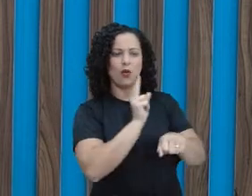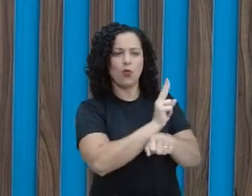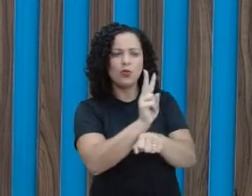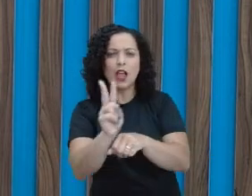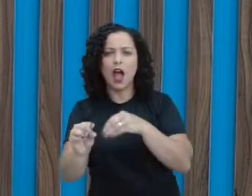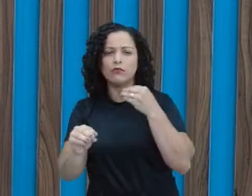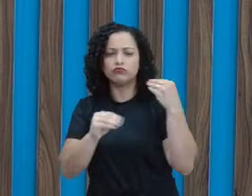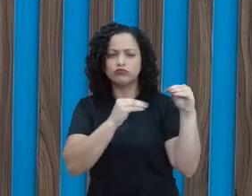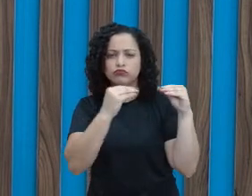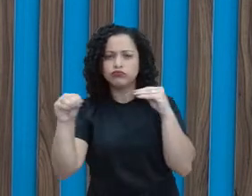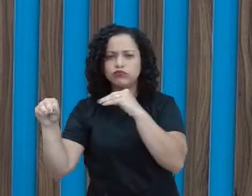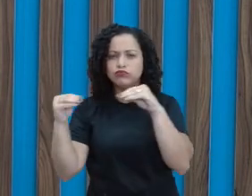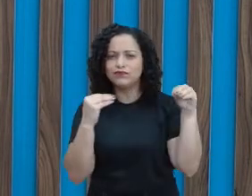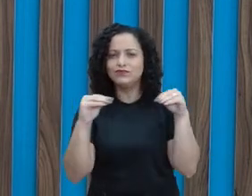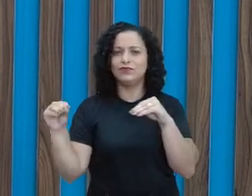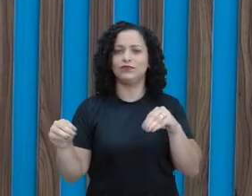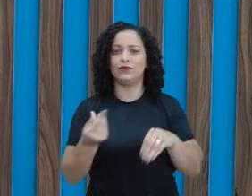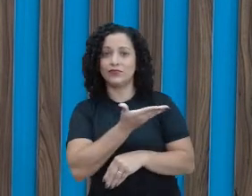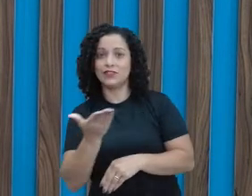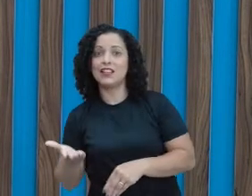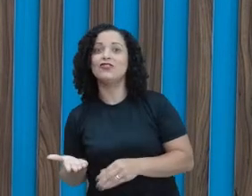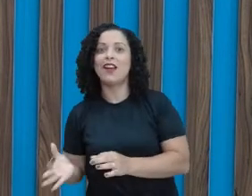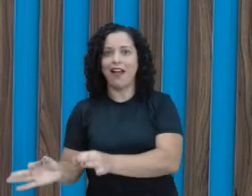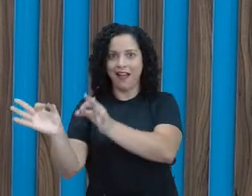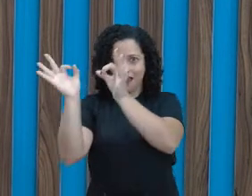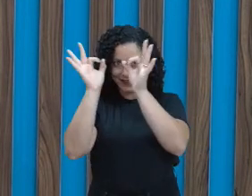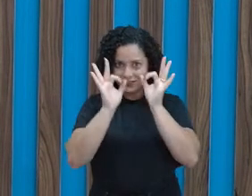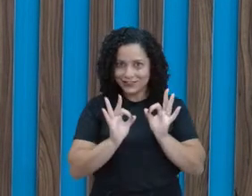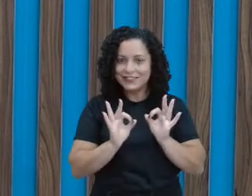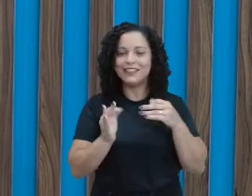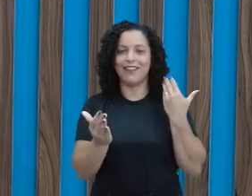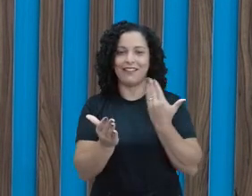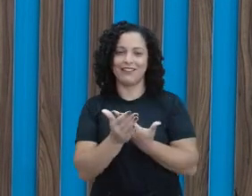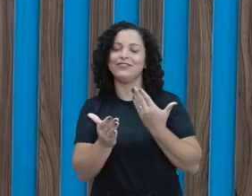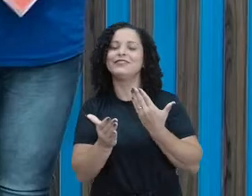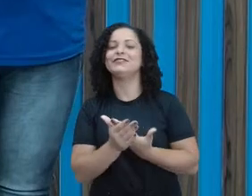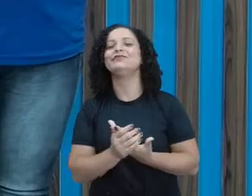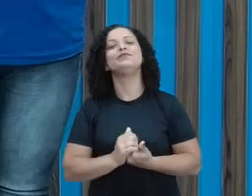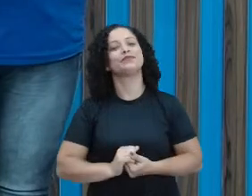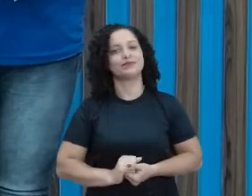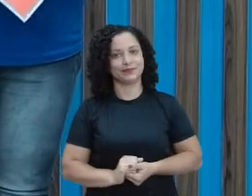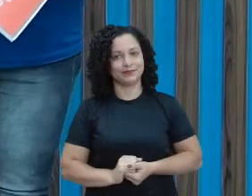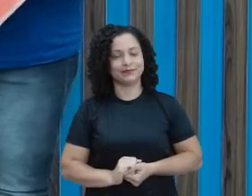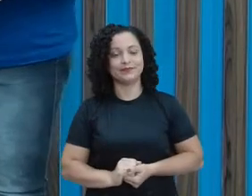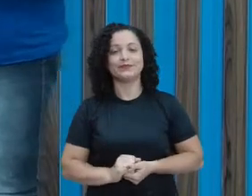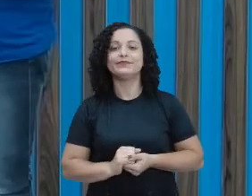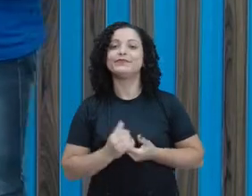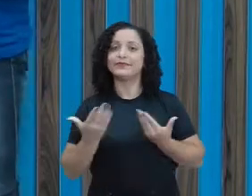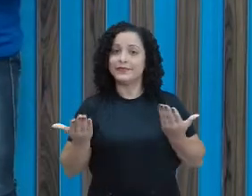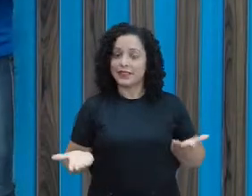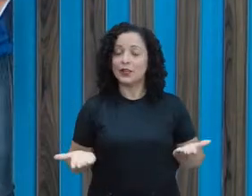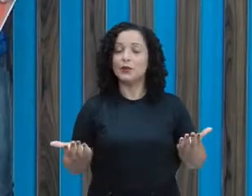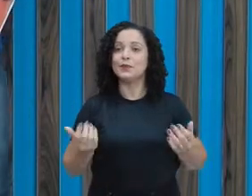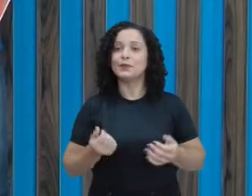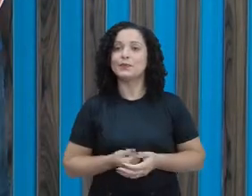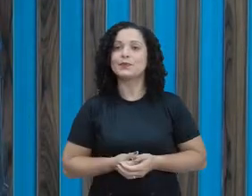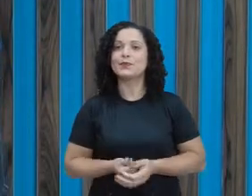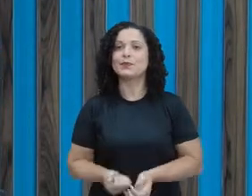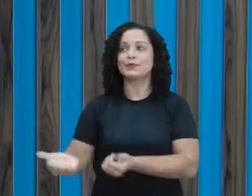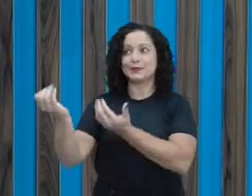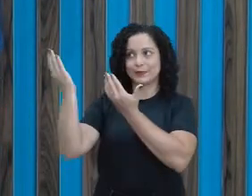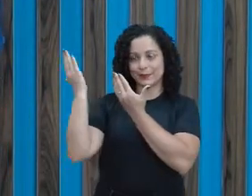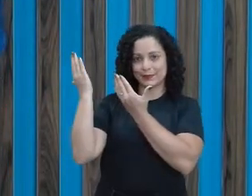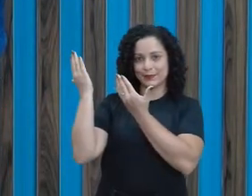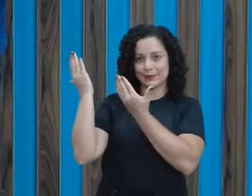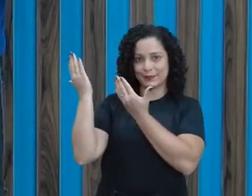nos dado. Então, prestem bastante atenção que vamos continuar a nossa aula. Vamos lá. Então, aqui, em primeira mão,